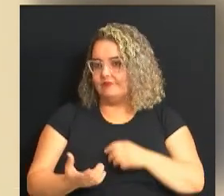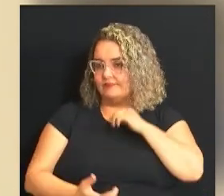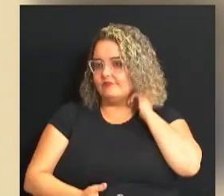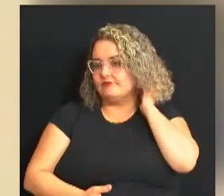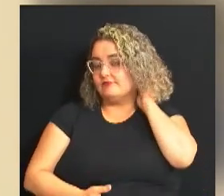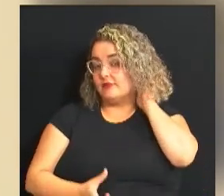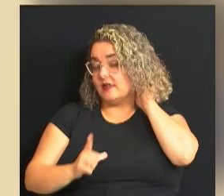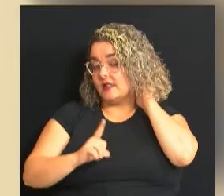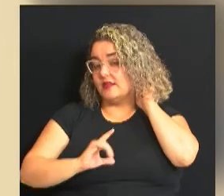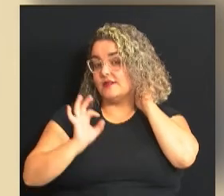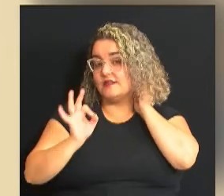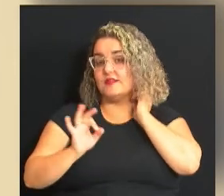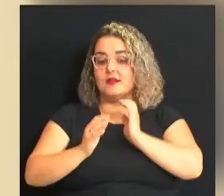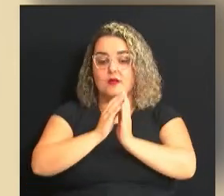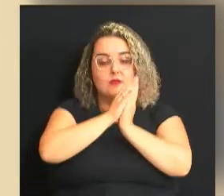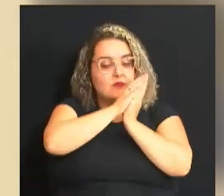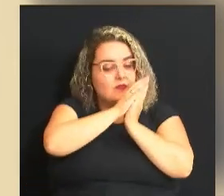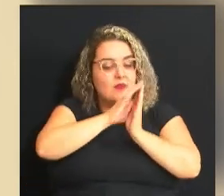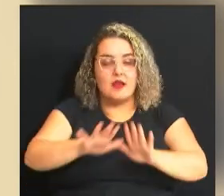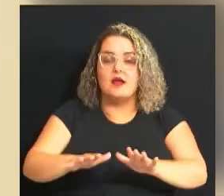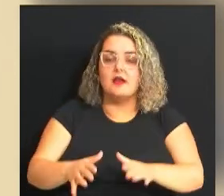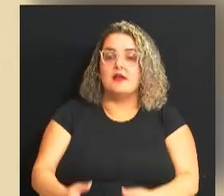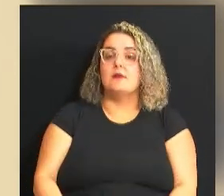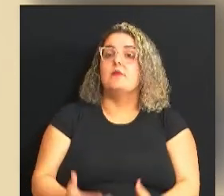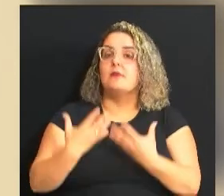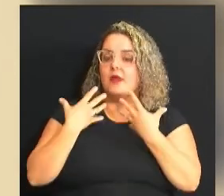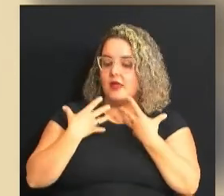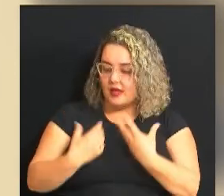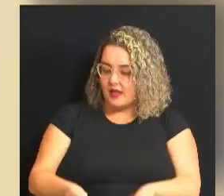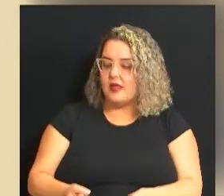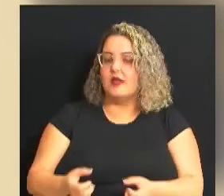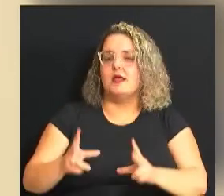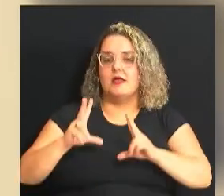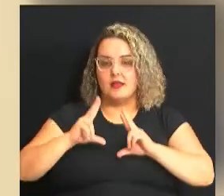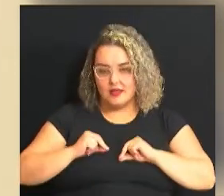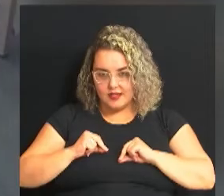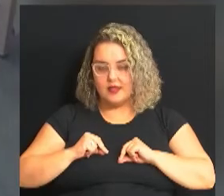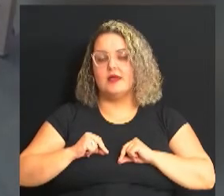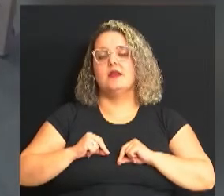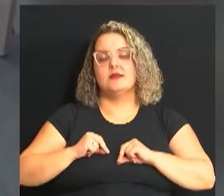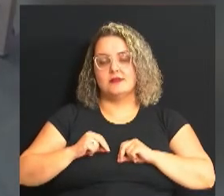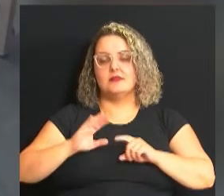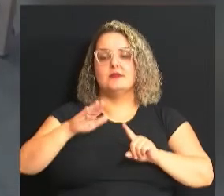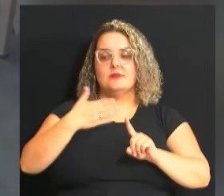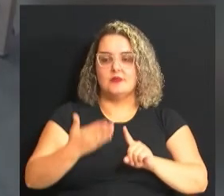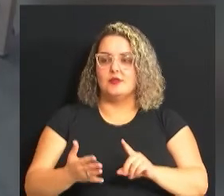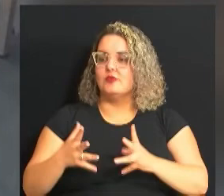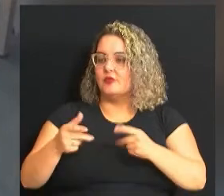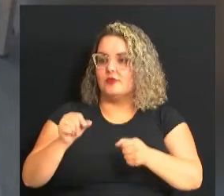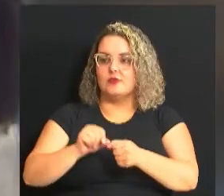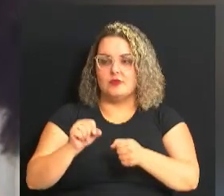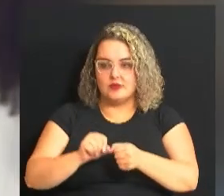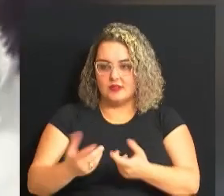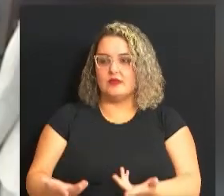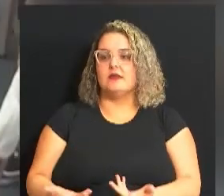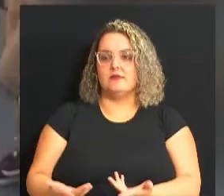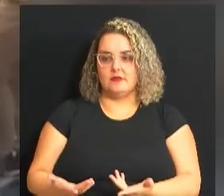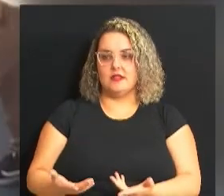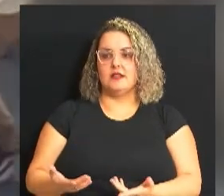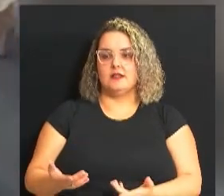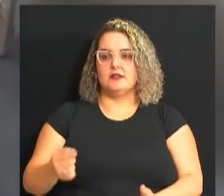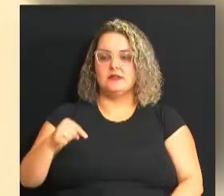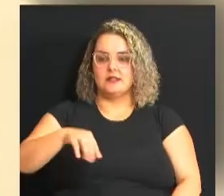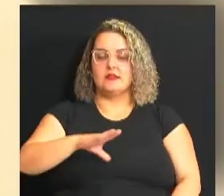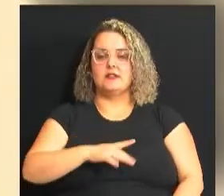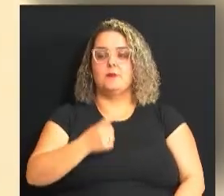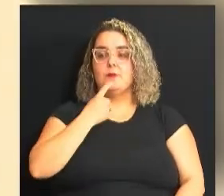que o pai Moacir merece essa homenagem por tudo que ele fez nessa cidade. Também estiveram na mesa para honrar o